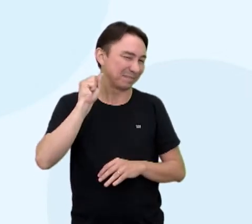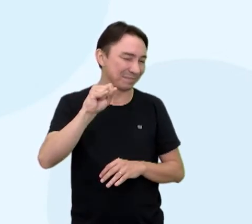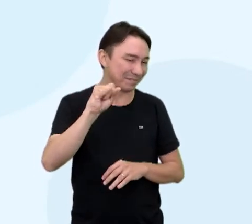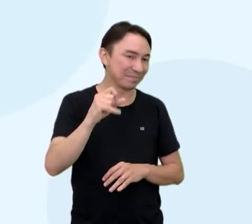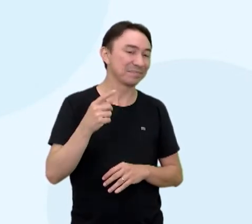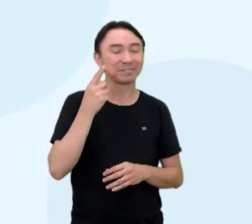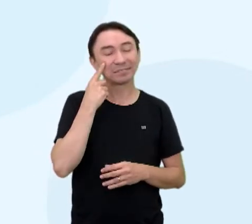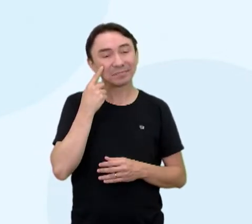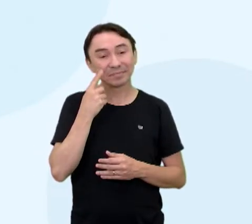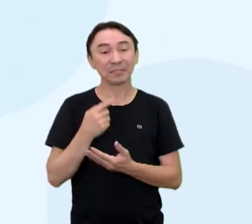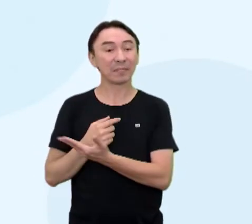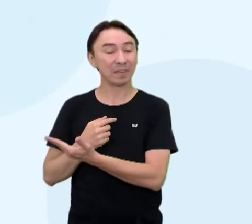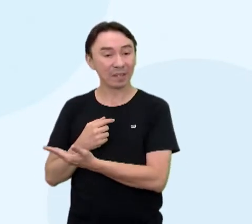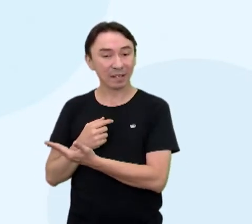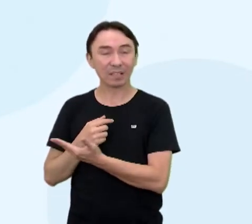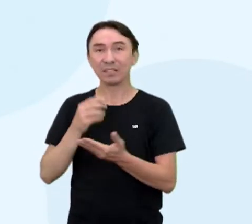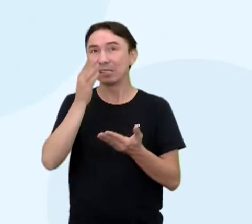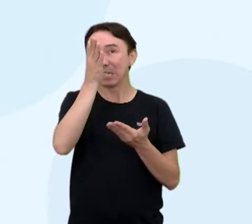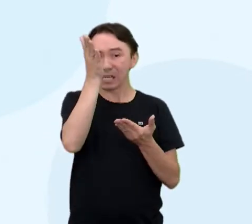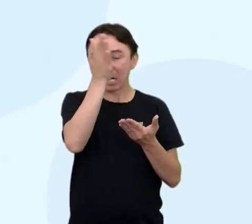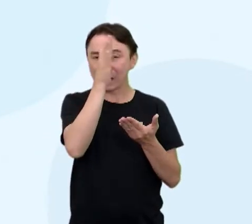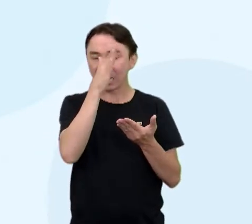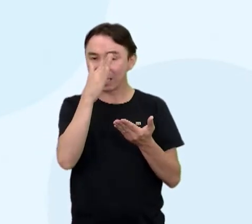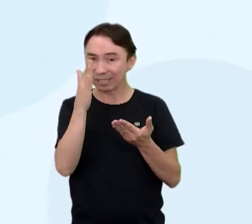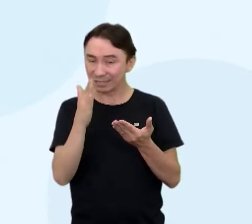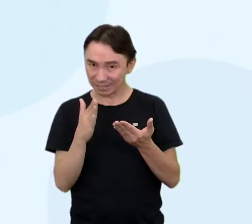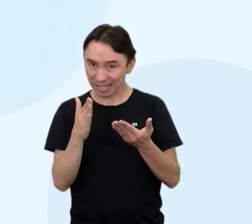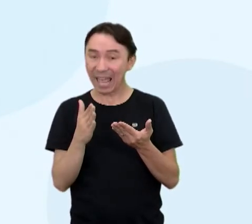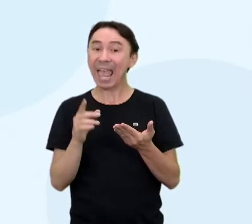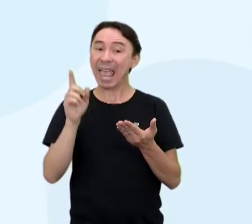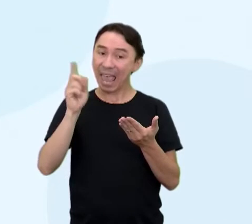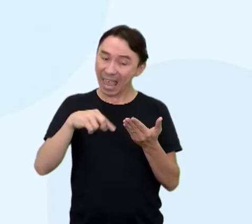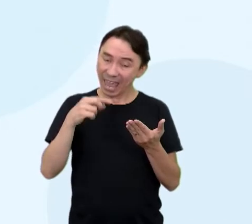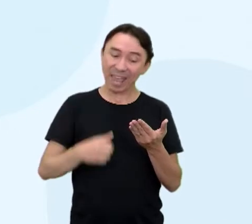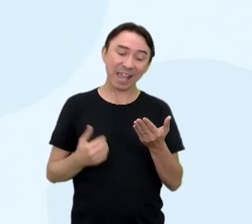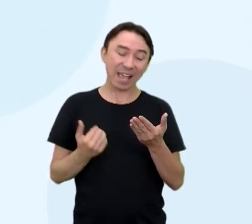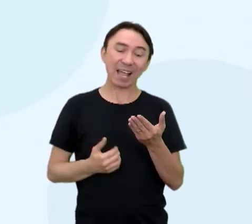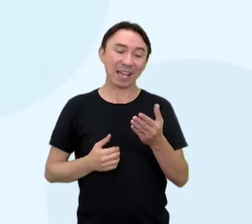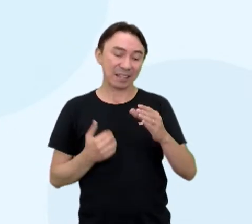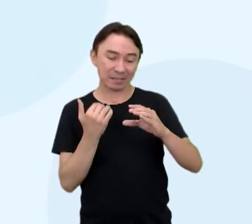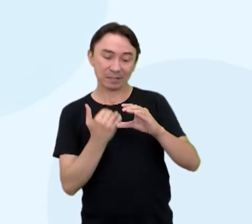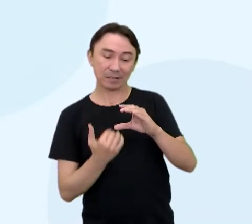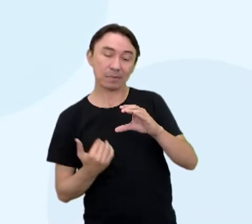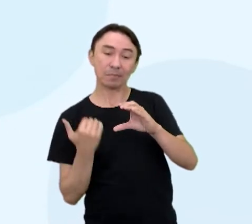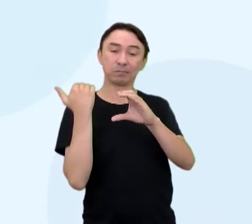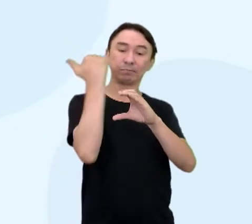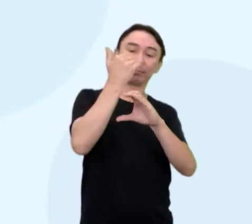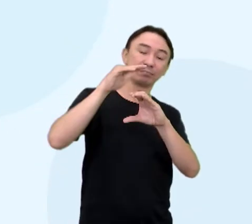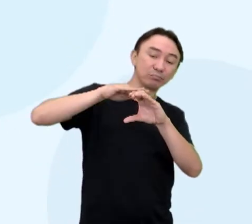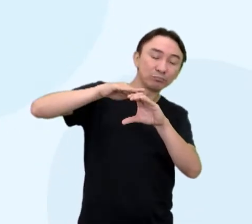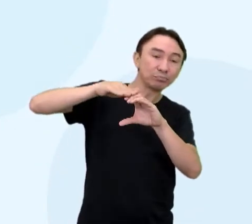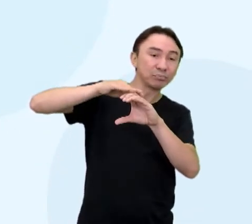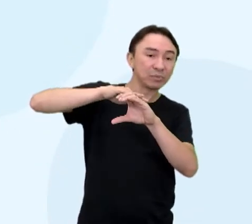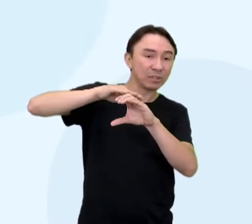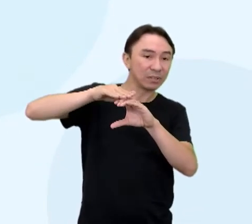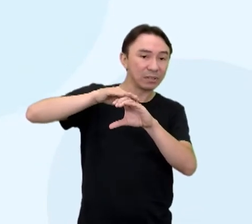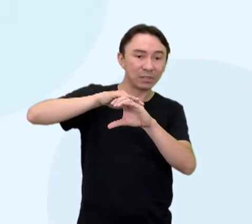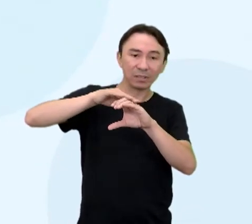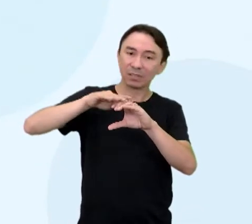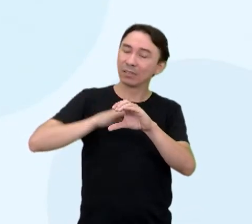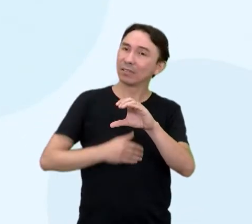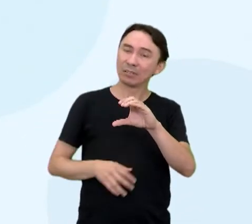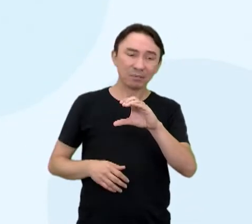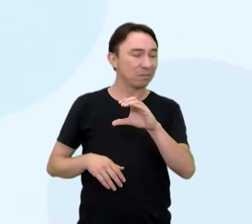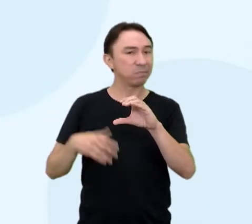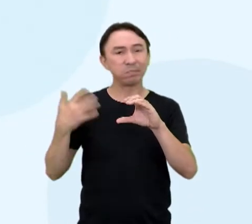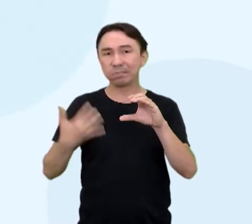dorsal mesoatlântica tivesse na superfície, com certeza ela seria aí um dos maiores fenômenos da natureza, né?